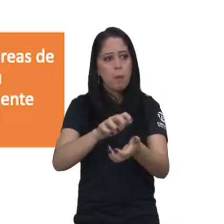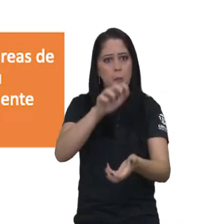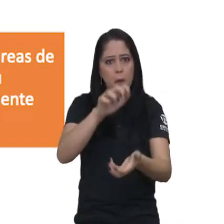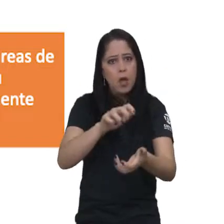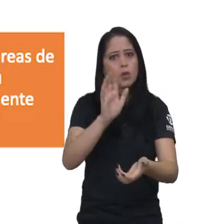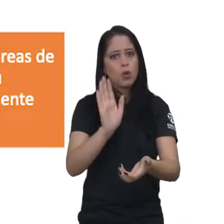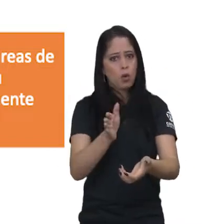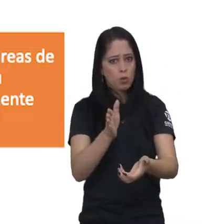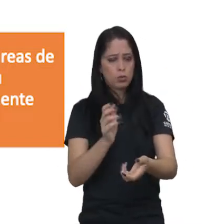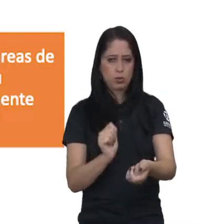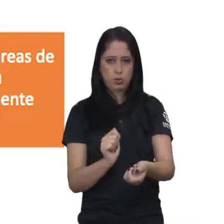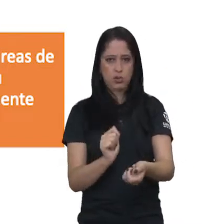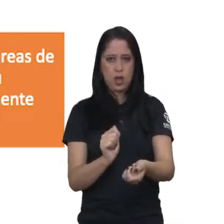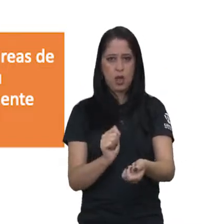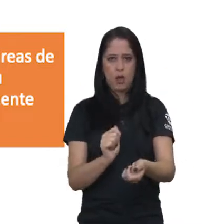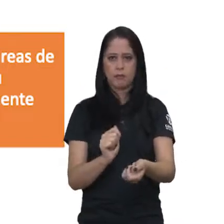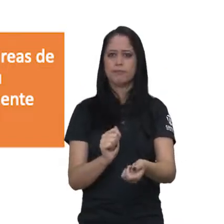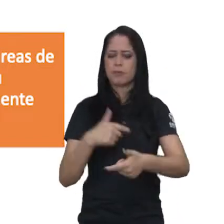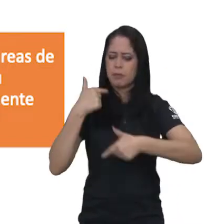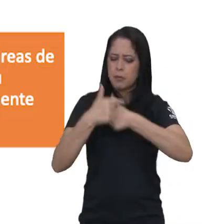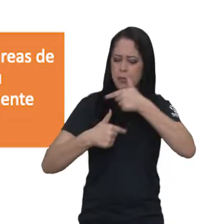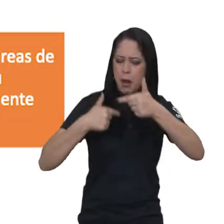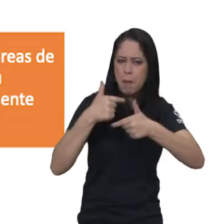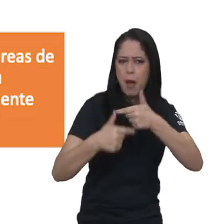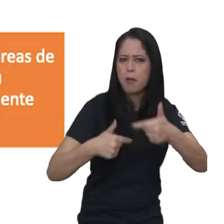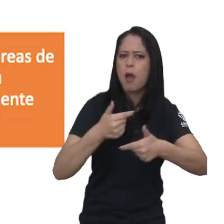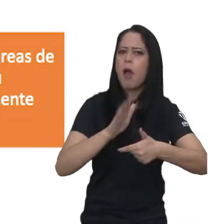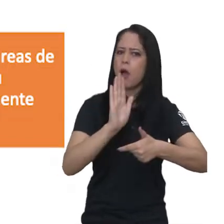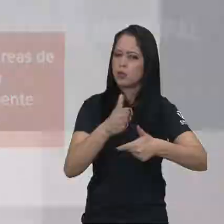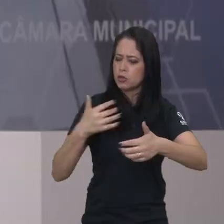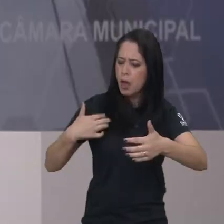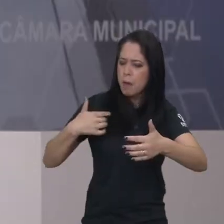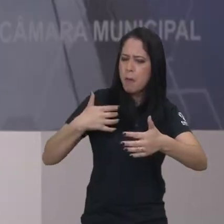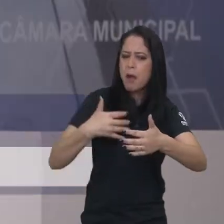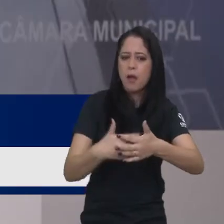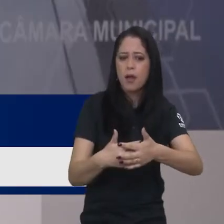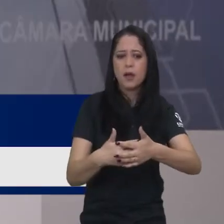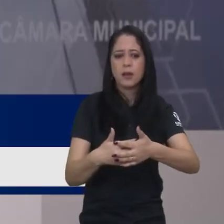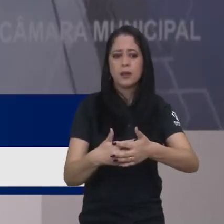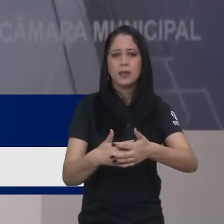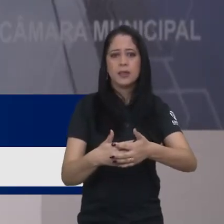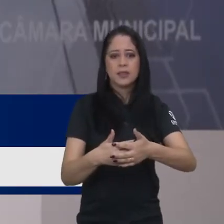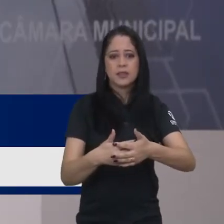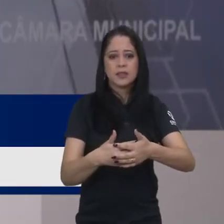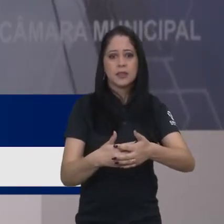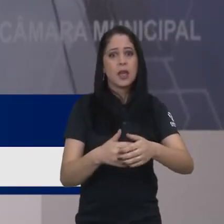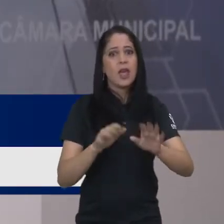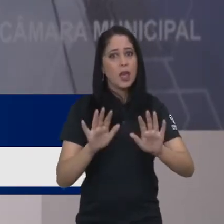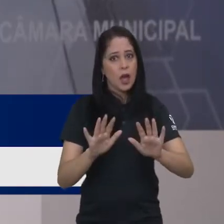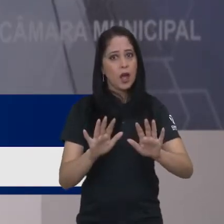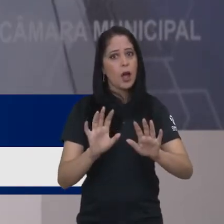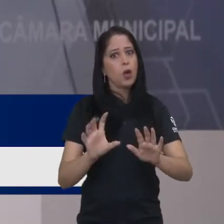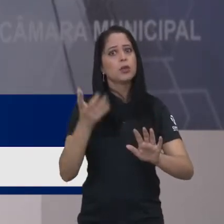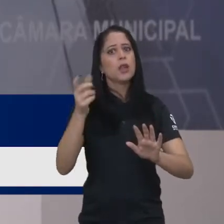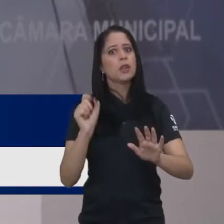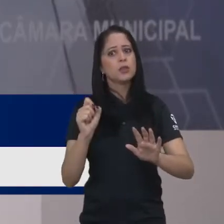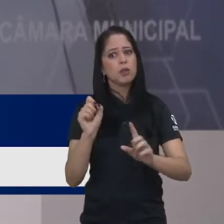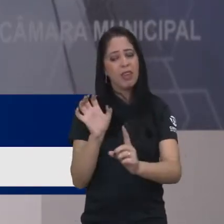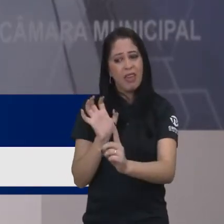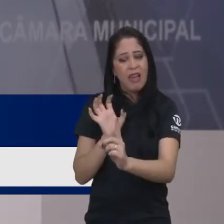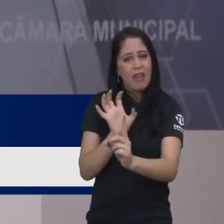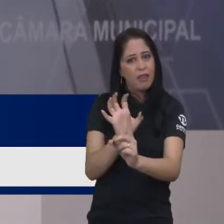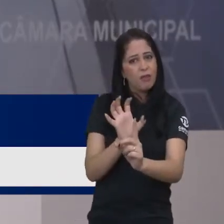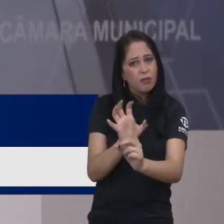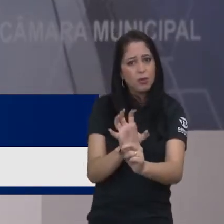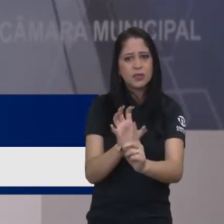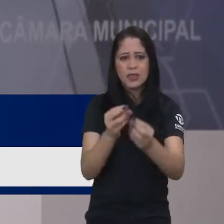com muito sacrifício, abriram mão de várias coisas durante muito tempo, e a questão da informalidade afeta essas pessoas de uma maneira